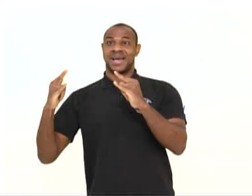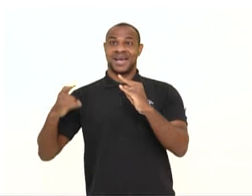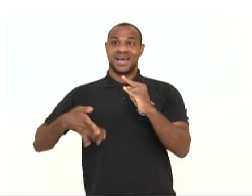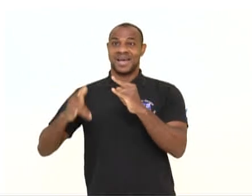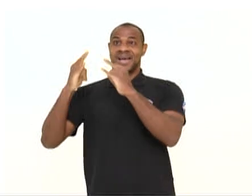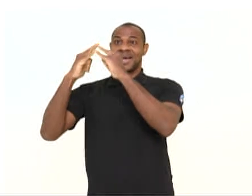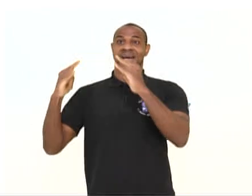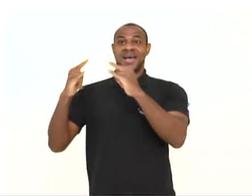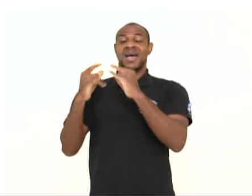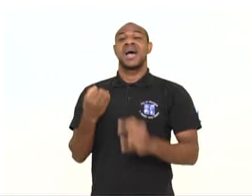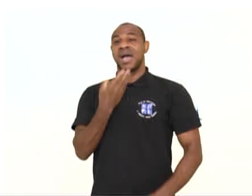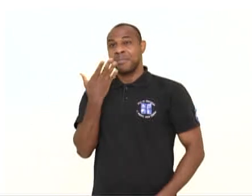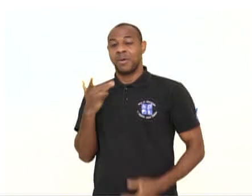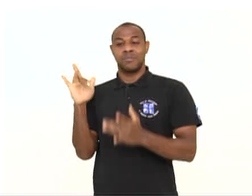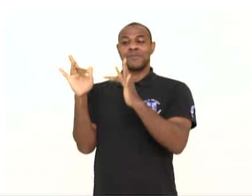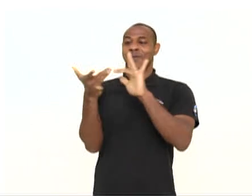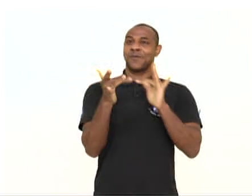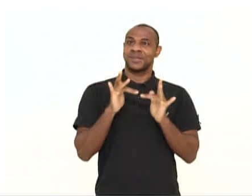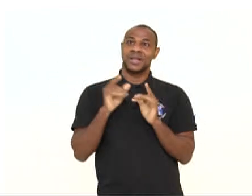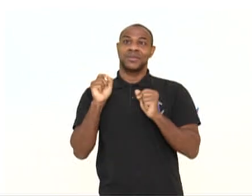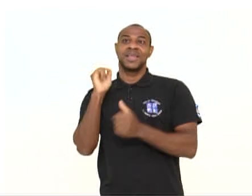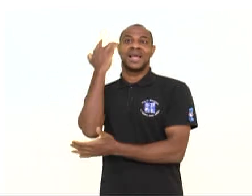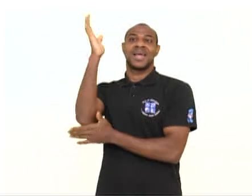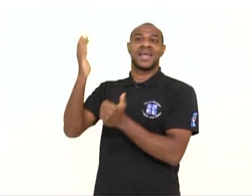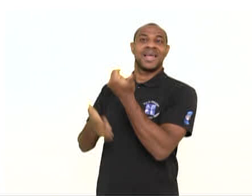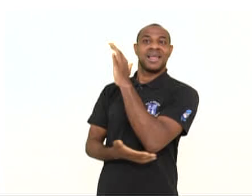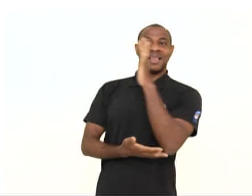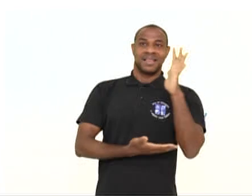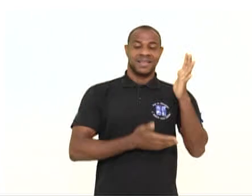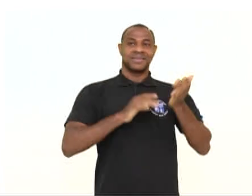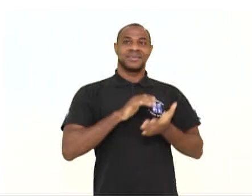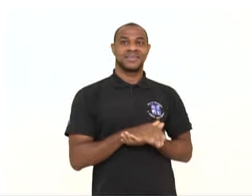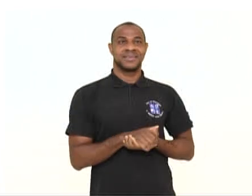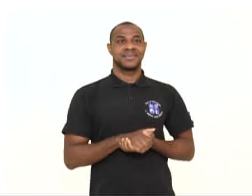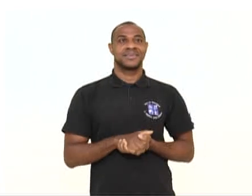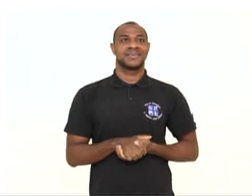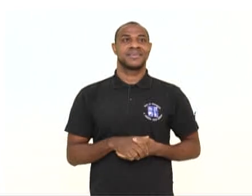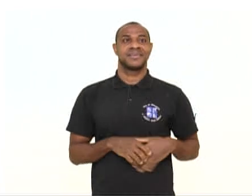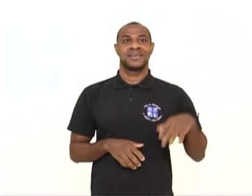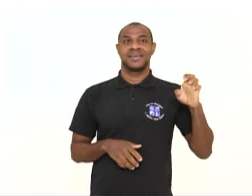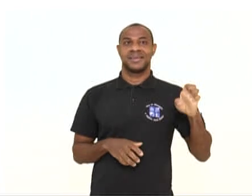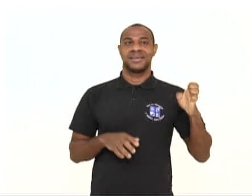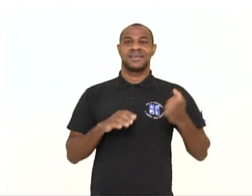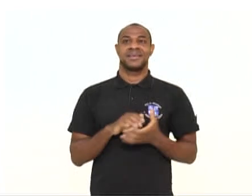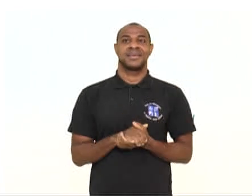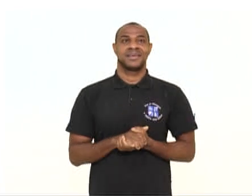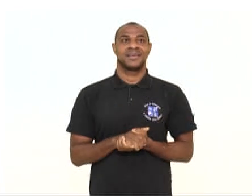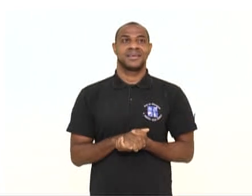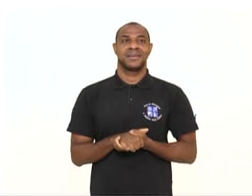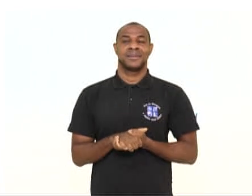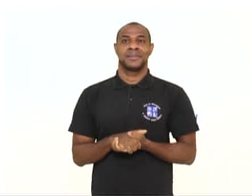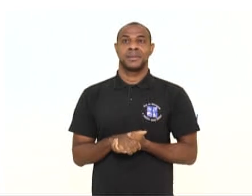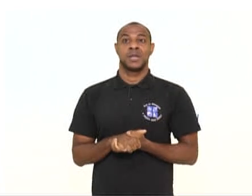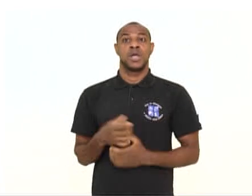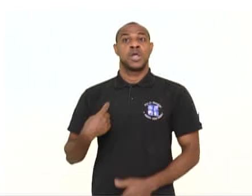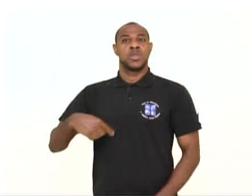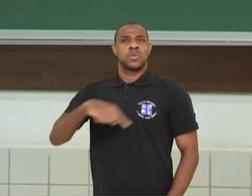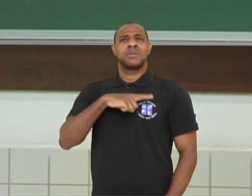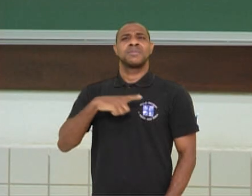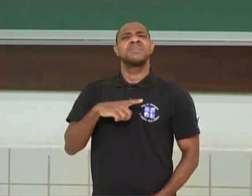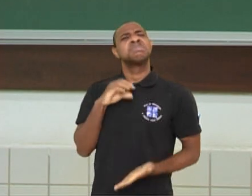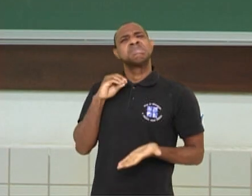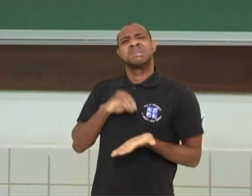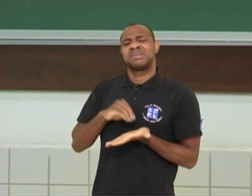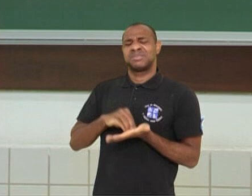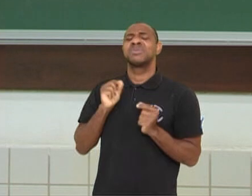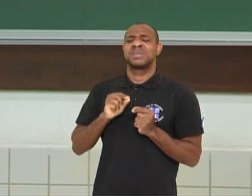um bom modo de estar em contato com a natureza. E we are missing going to the beach, aren't we? Estamos sentindo falta de ir